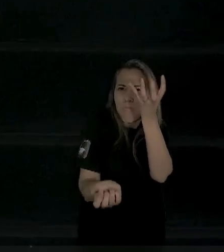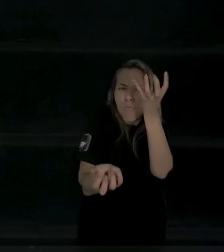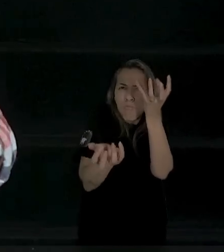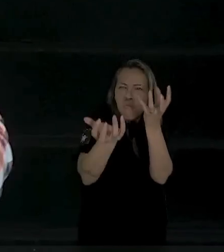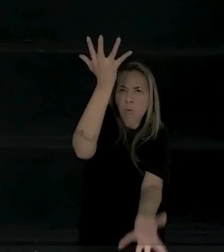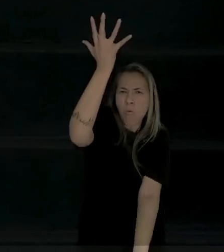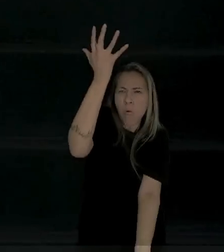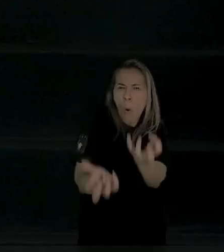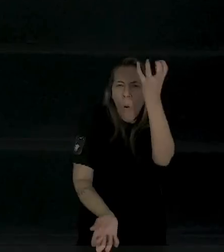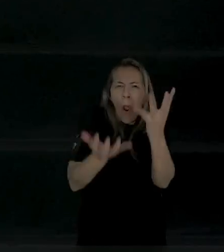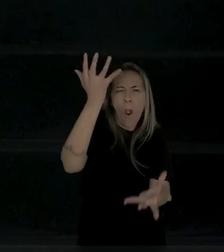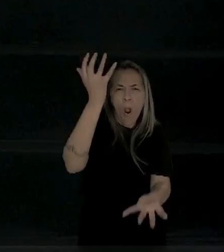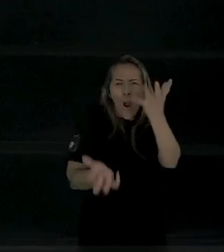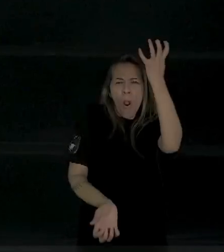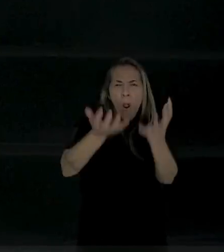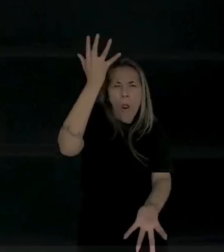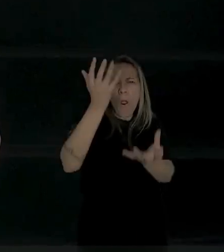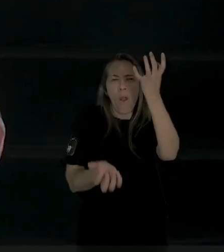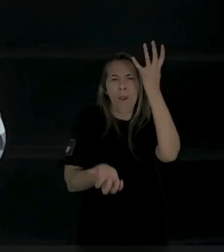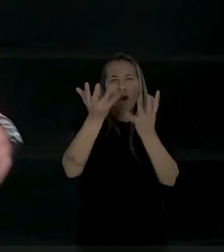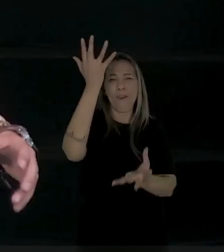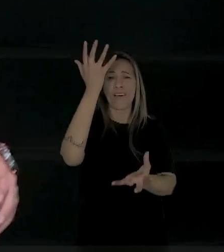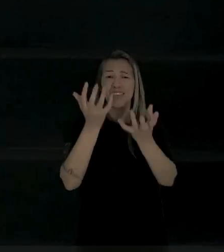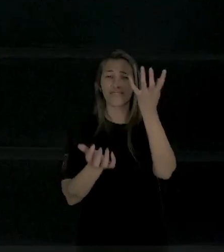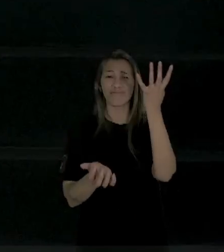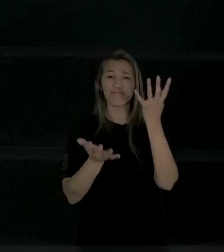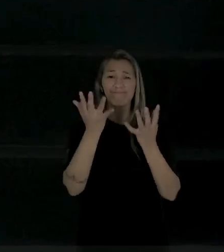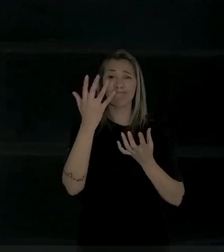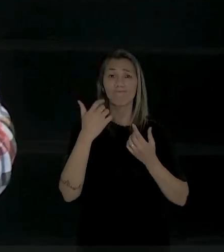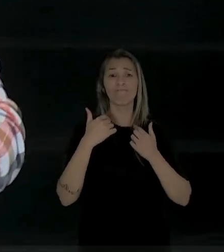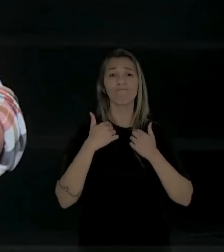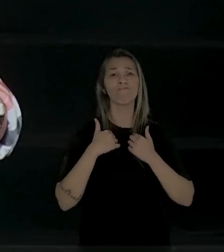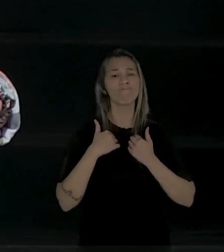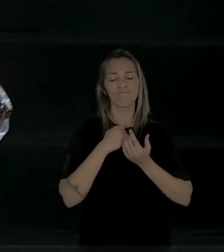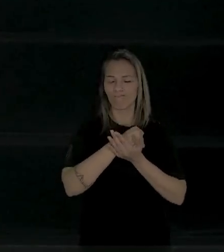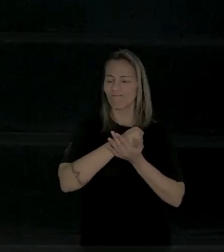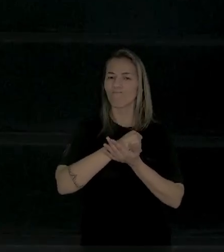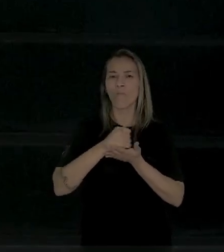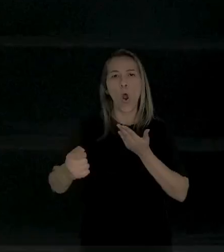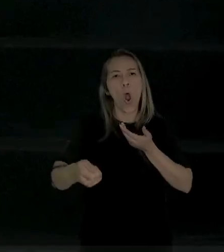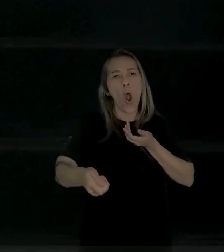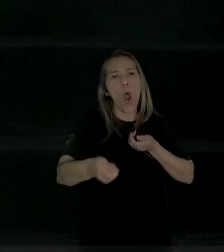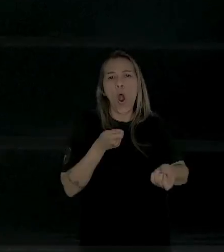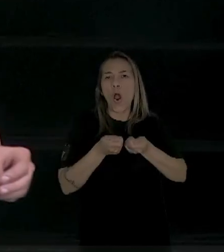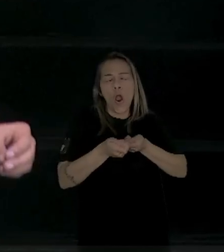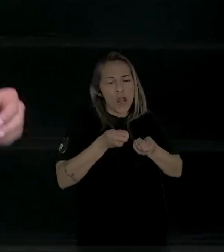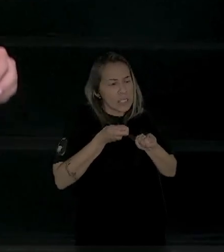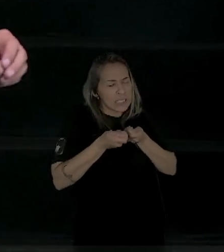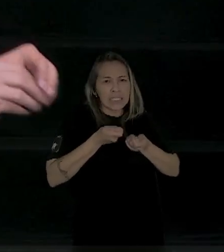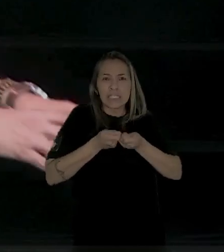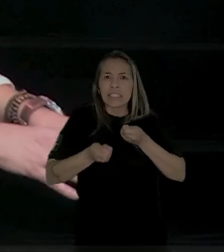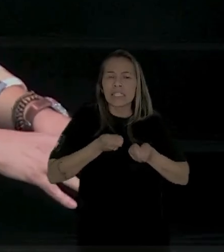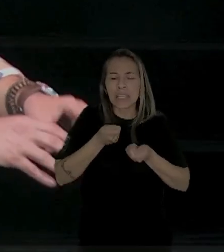Um fogo. O fogo representa coisas que saem do nosso controle. O fogo representa coisas que a gente começaram tão